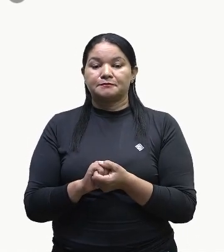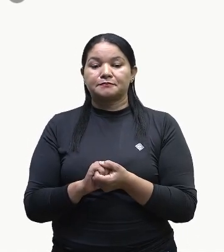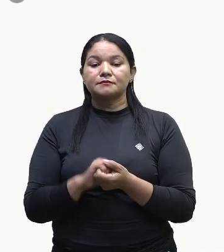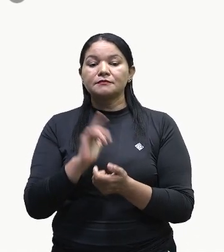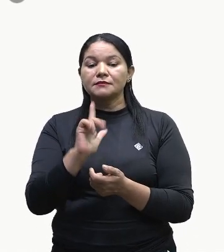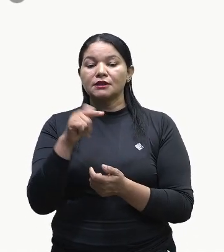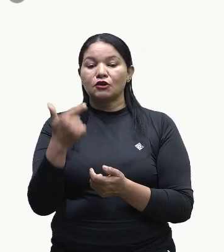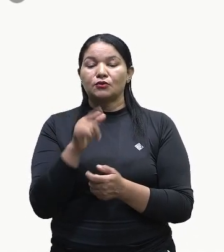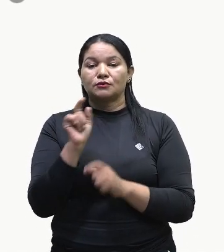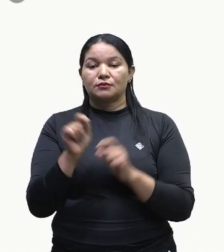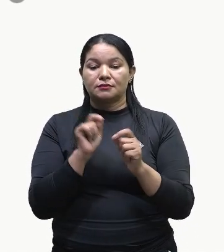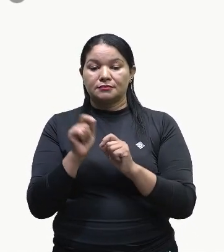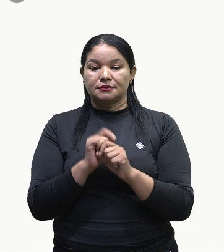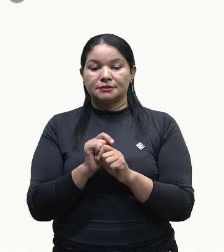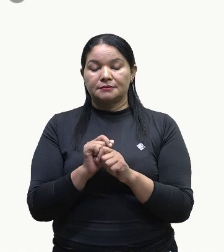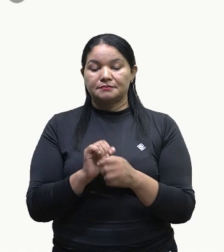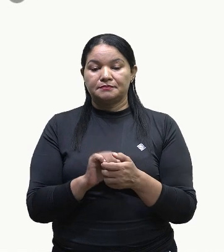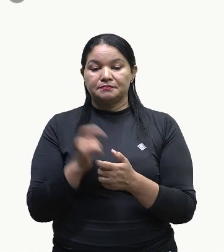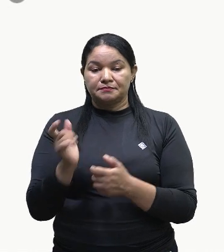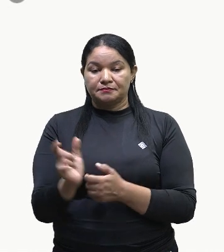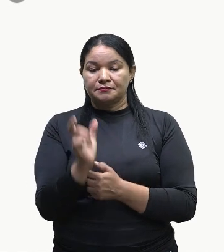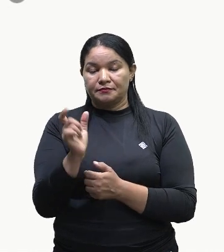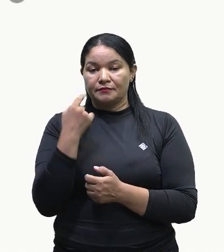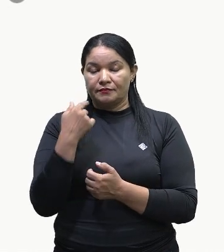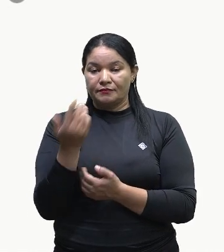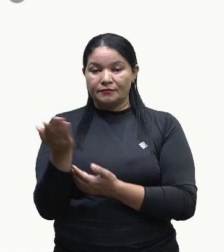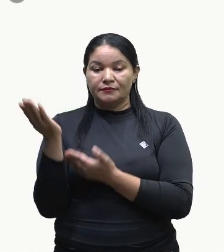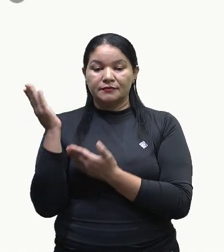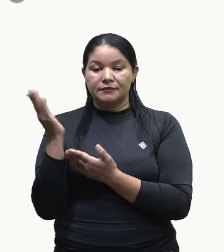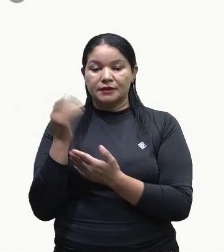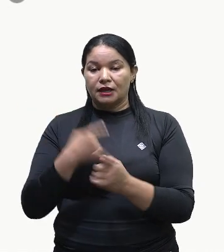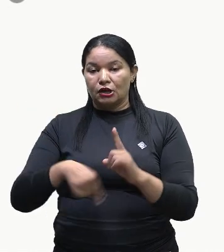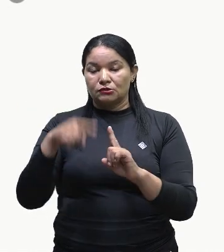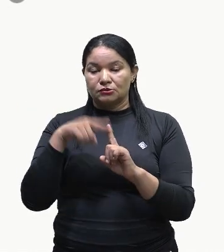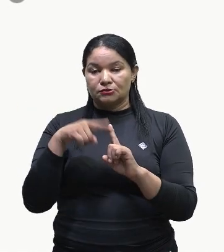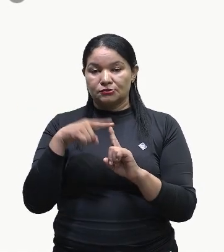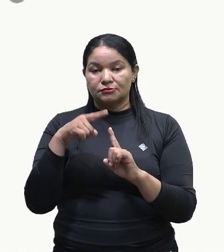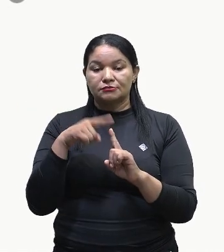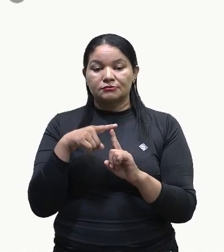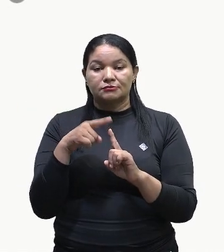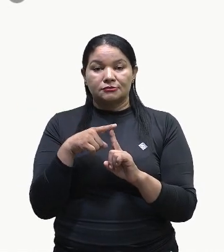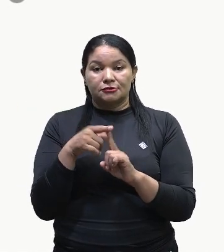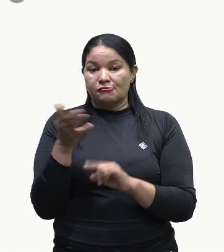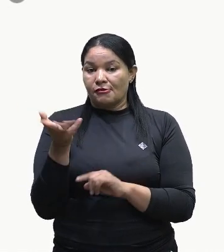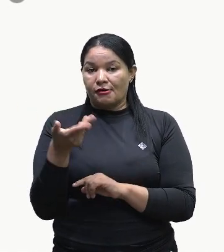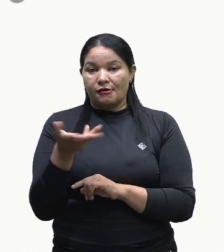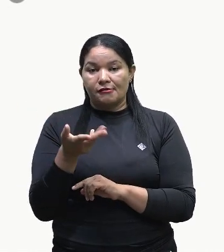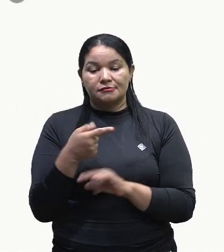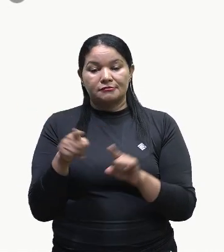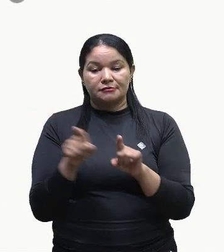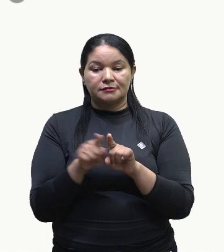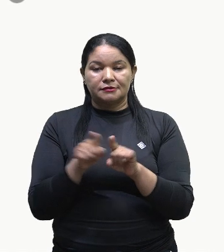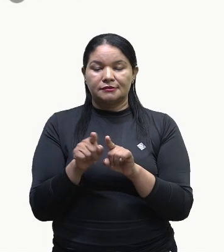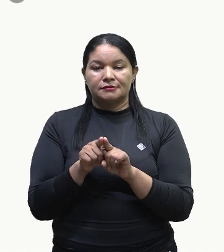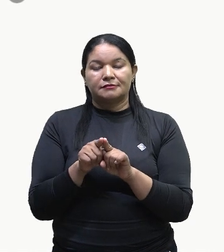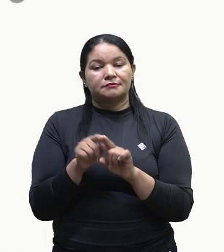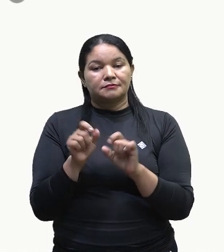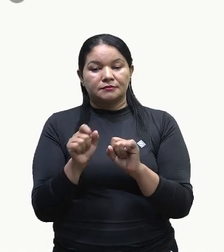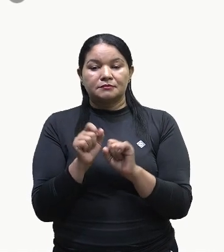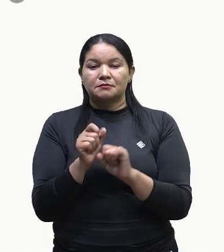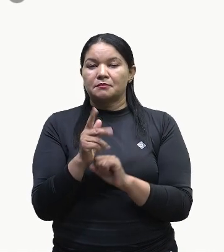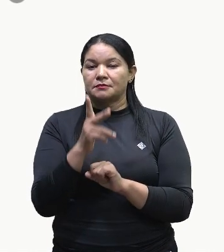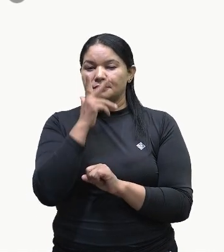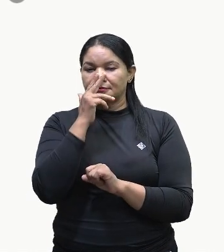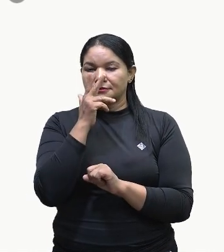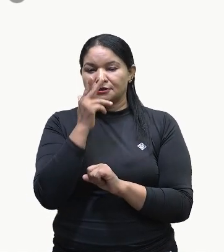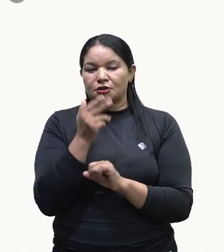moto aquática, que são um tipo de embarcação ligeira com um sistema de condução similar ao